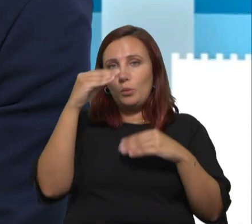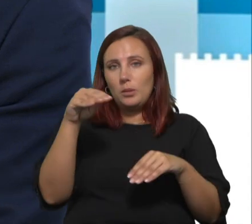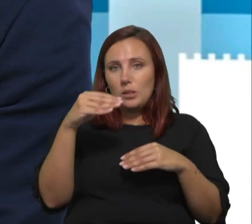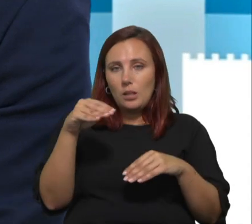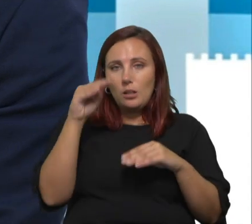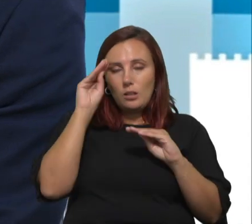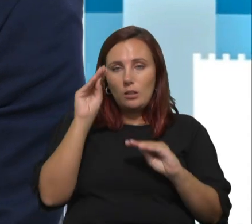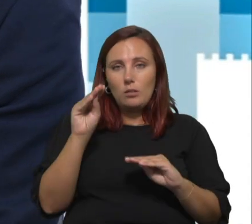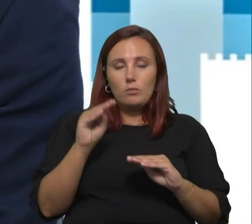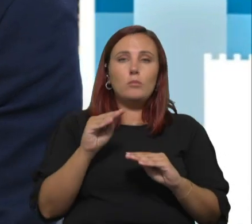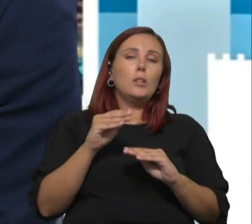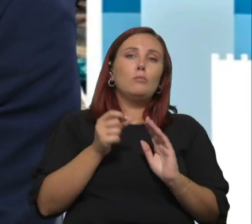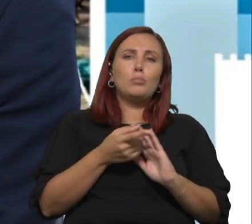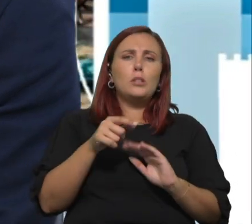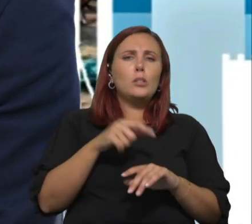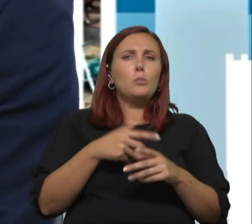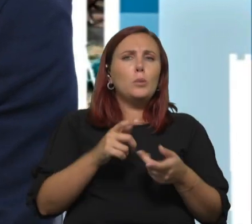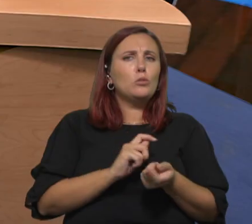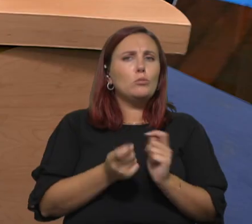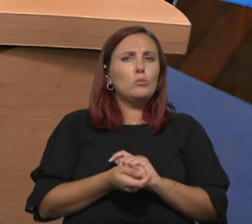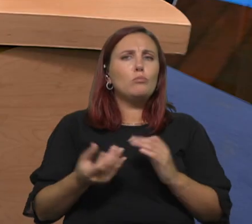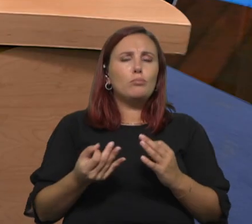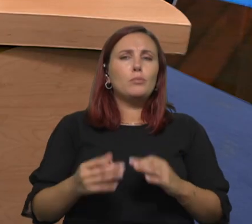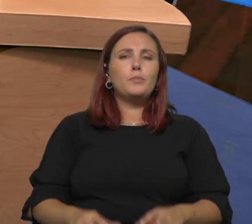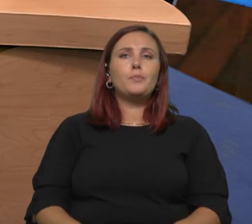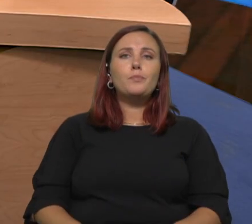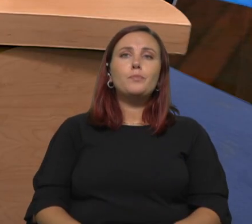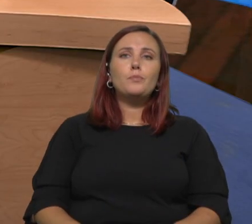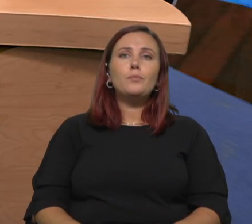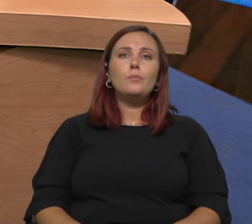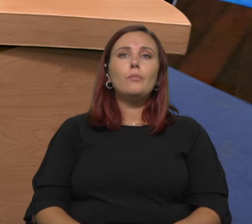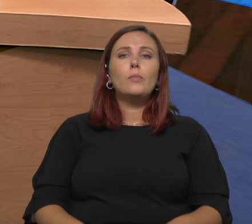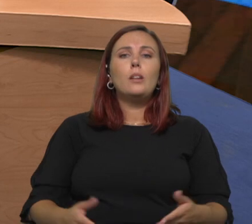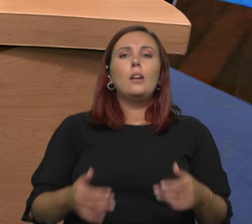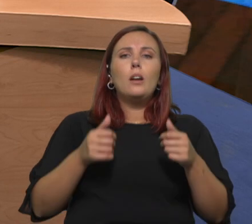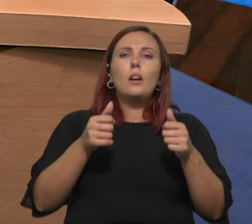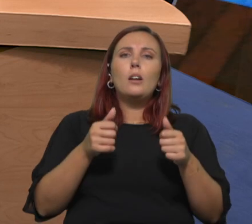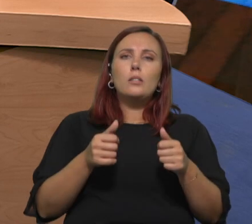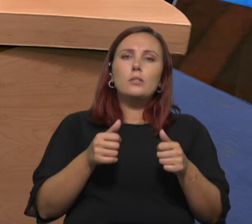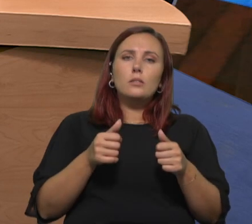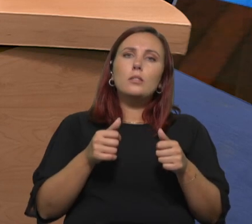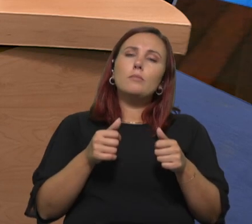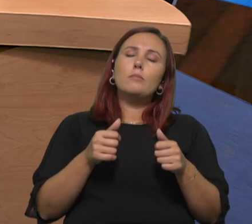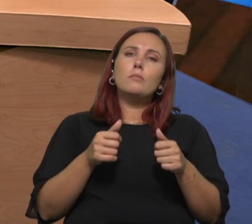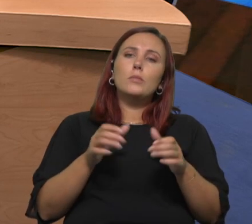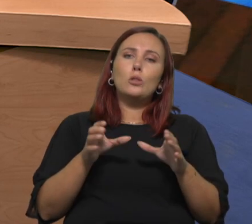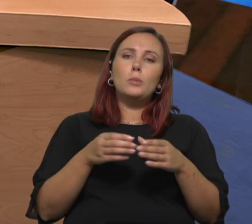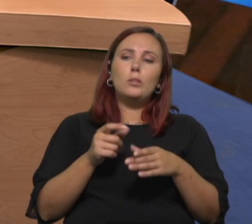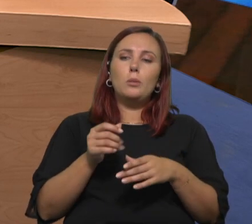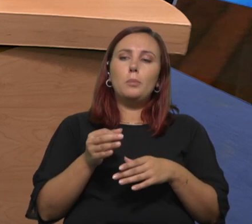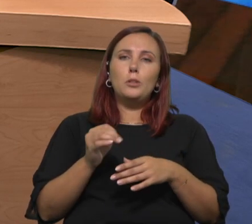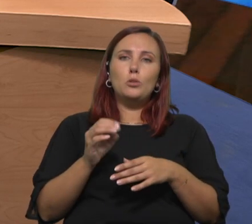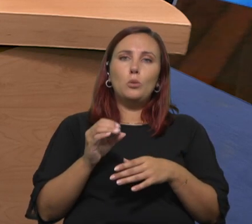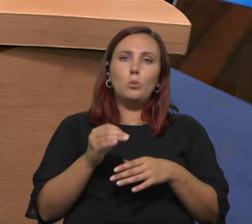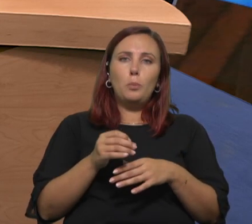isso são momentos transformadores, claramente. Paulo Campino, a nota da Comissão Episcopal de Educação Cristã aponta para este pacto educativo